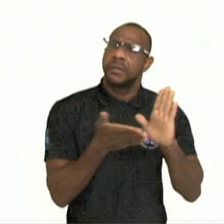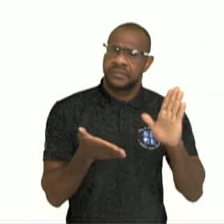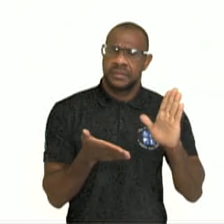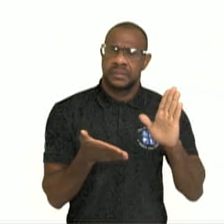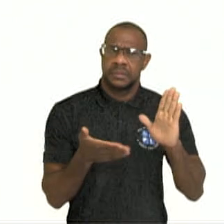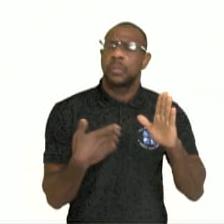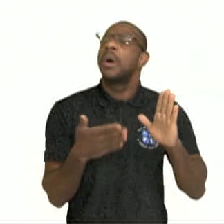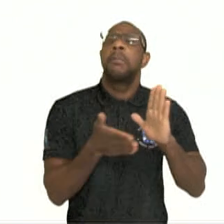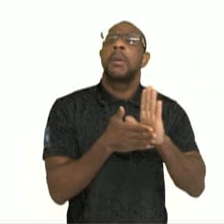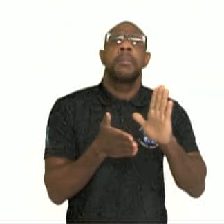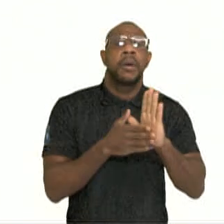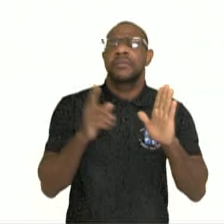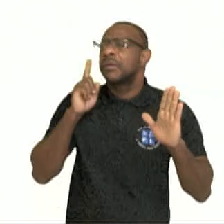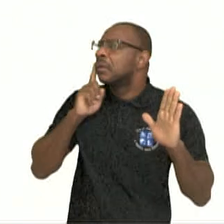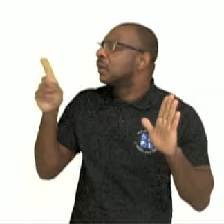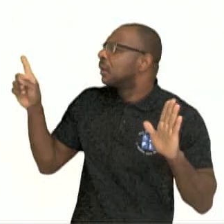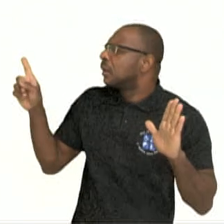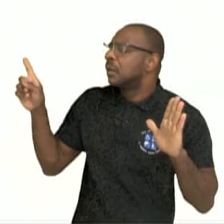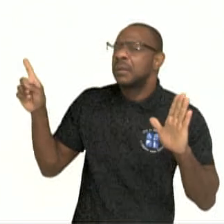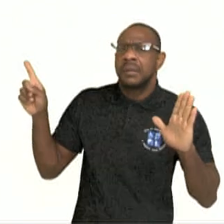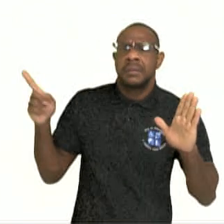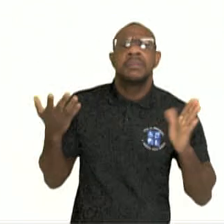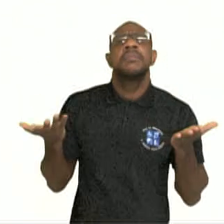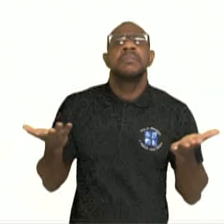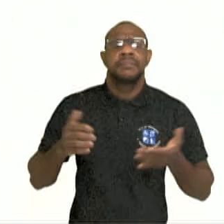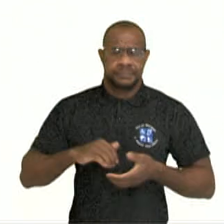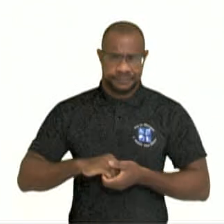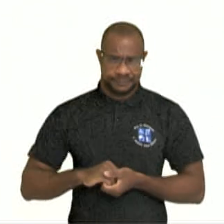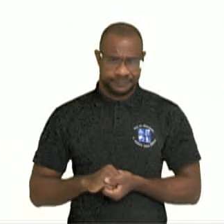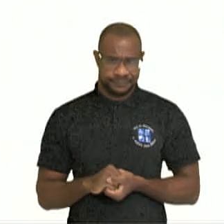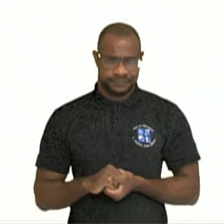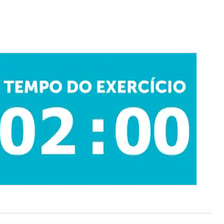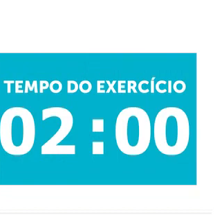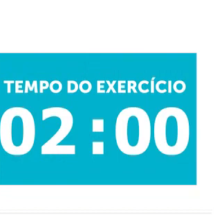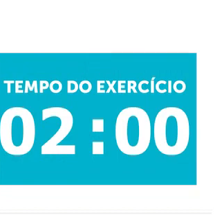cartunista aqui, pessoal? Observe muito bem e já voltamos.